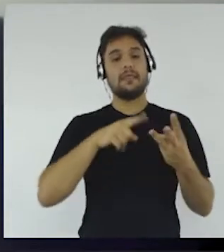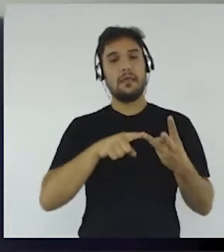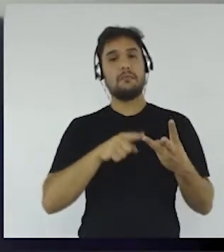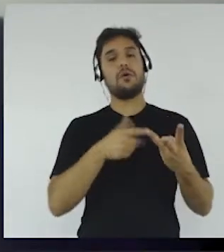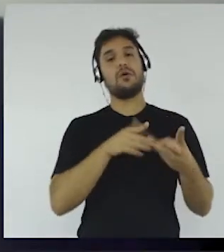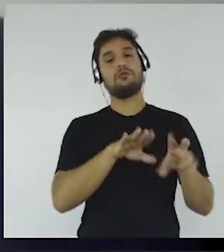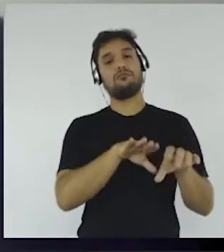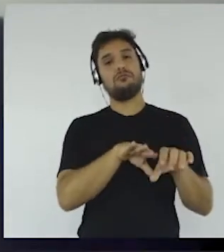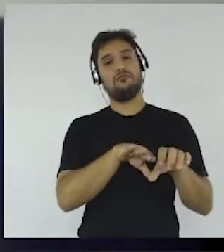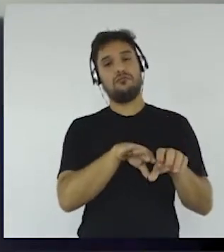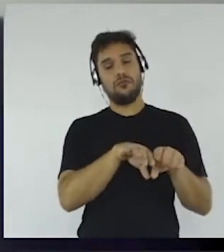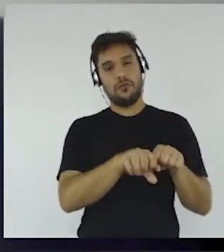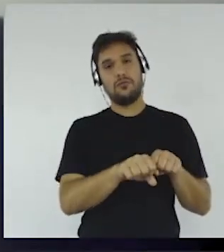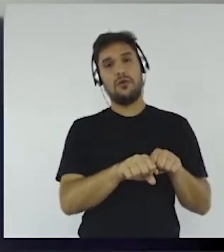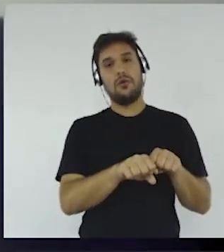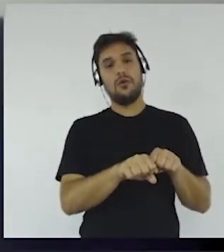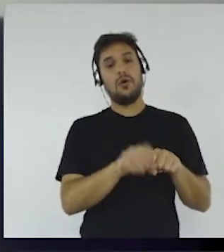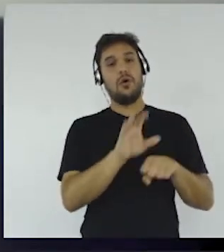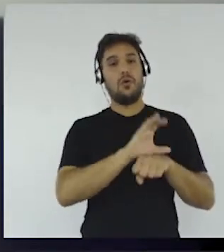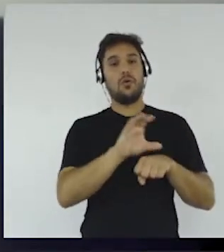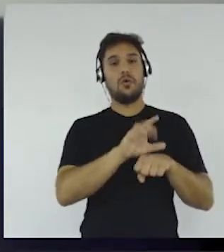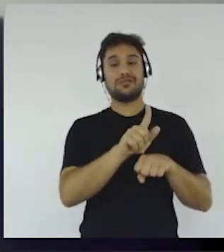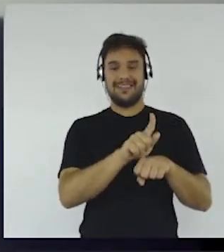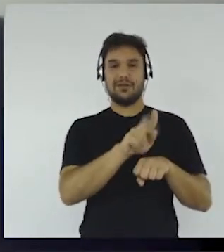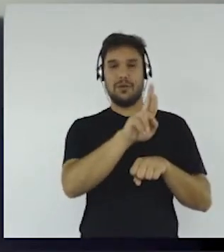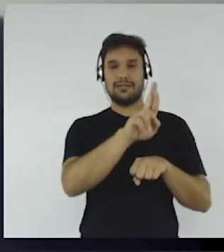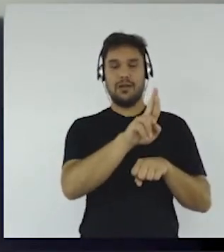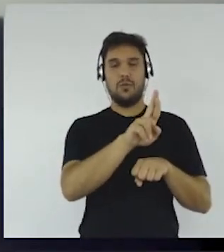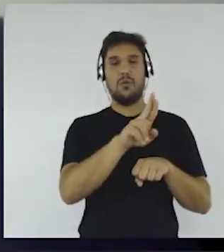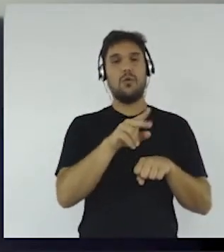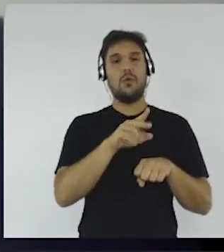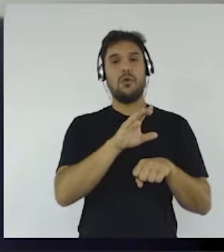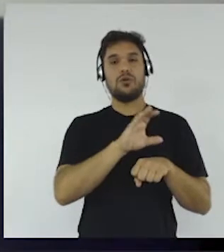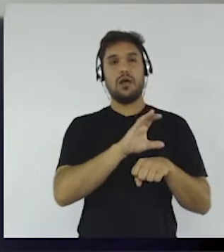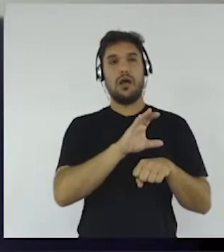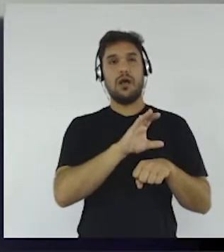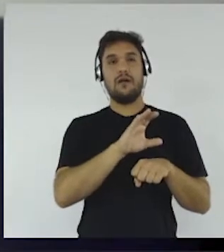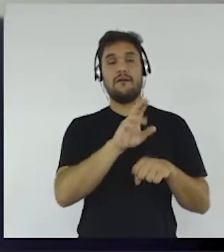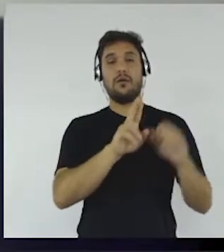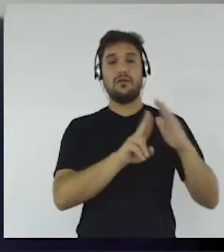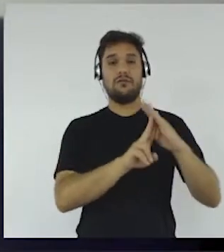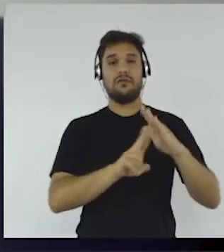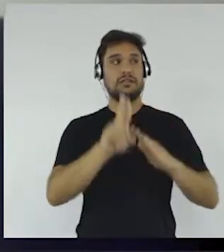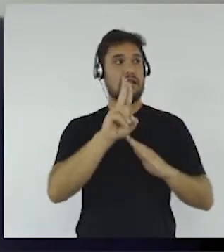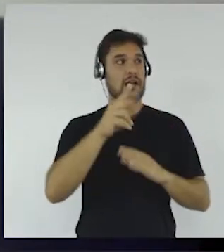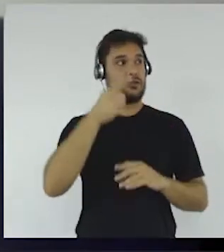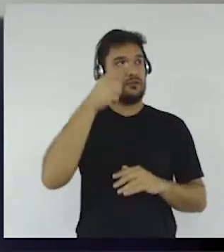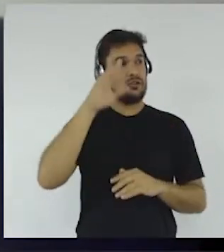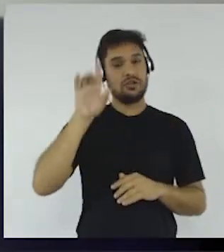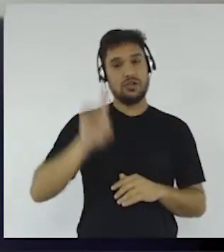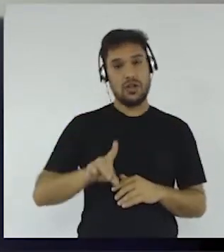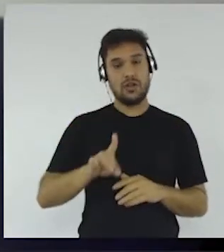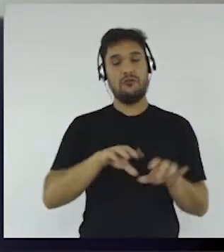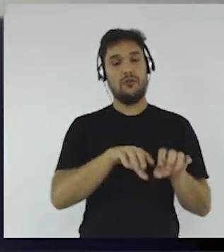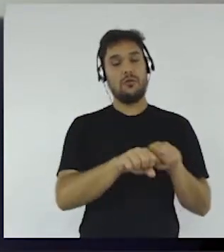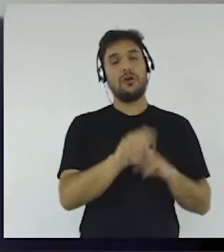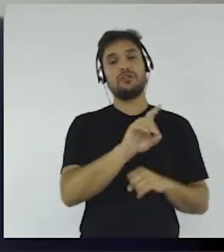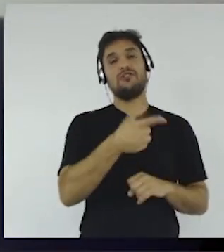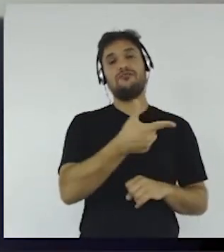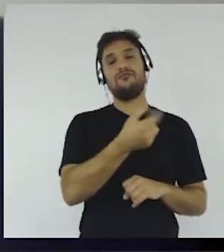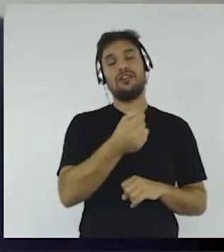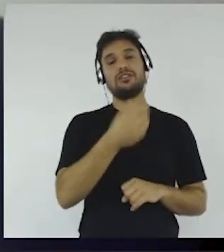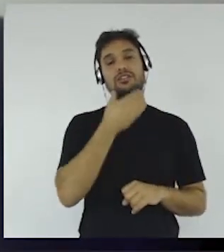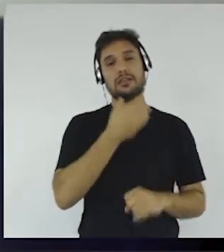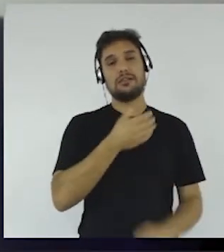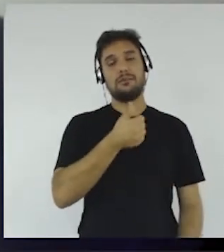cursou o curso superior na Faculdade Nacional de Direito, tendo colado grau em 20 de dezembro